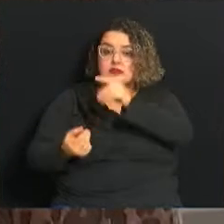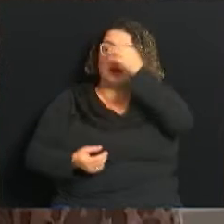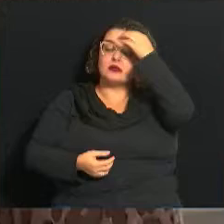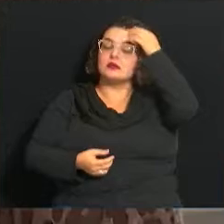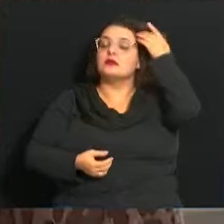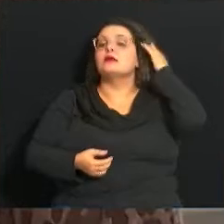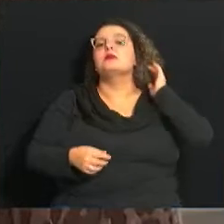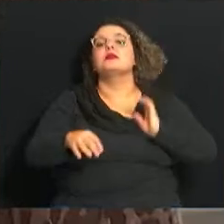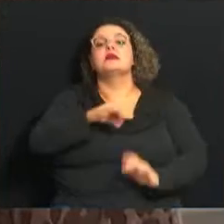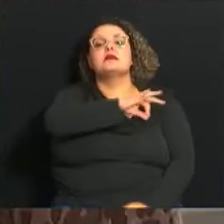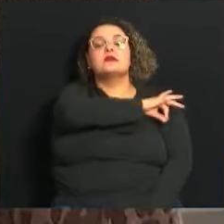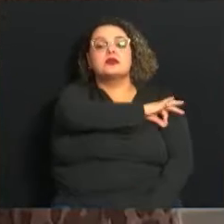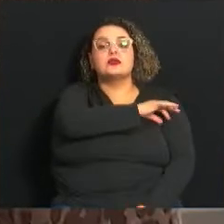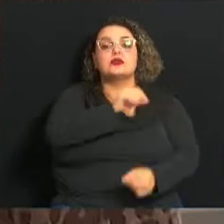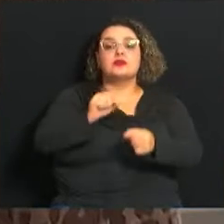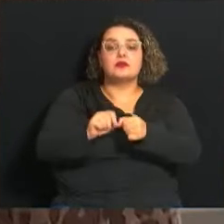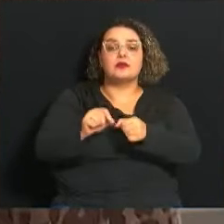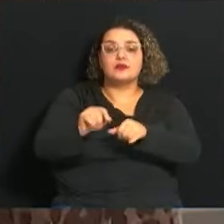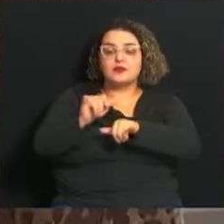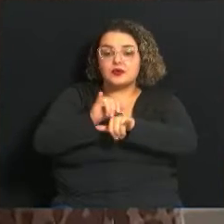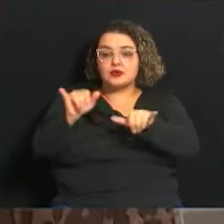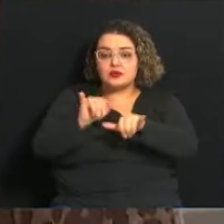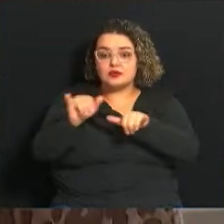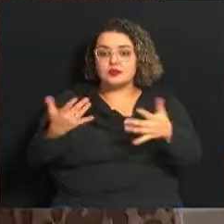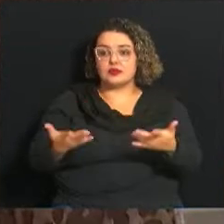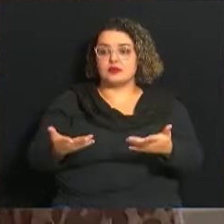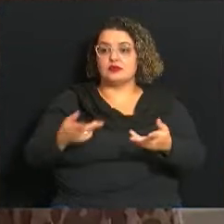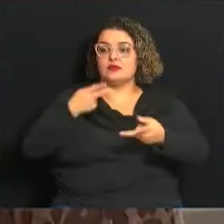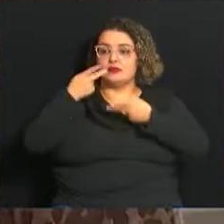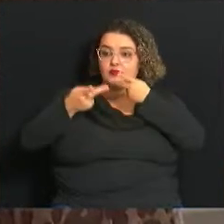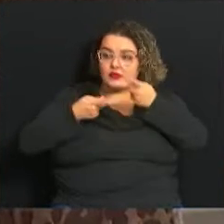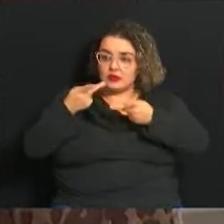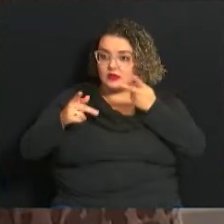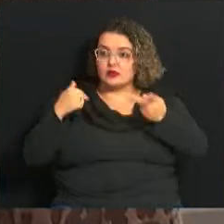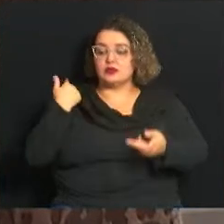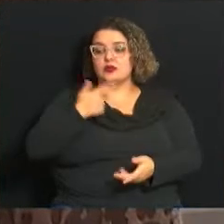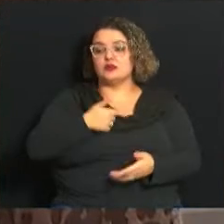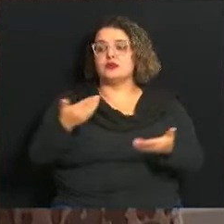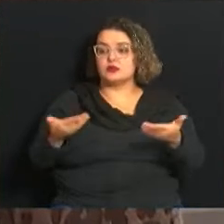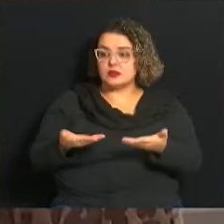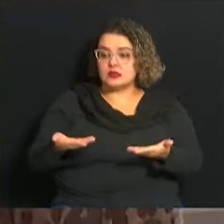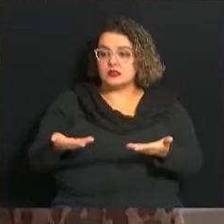tem feito campanha nesse sentido, você inclusive está conversando conosco aqui, não é?